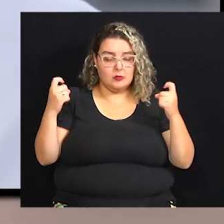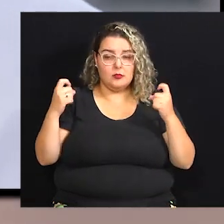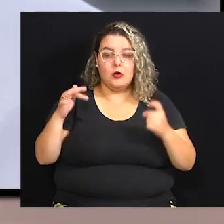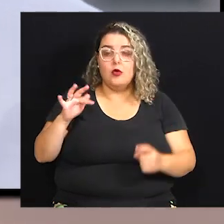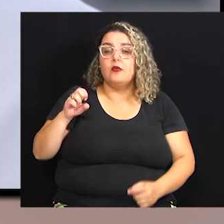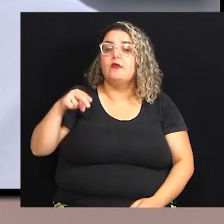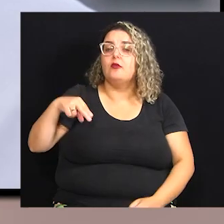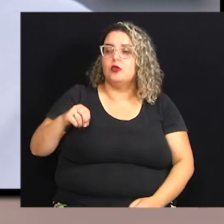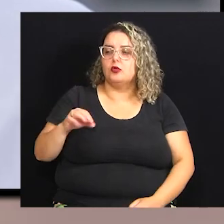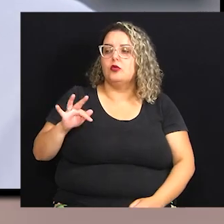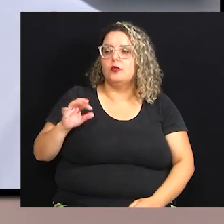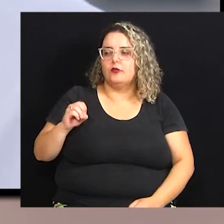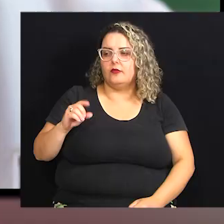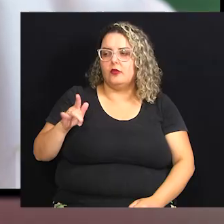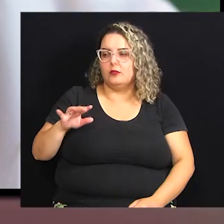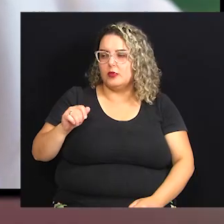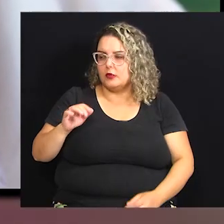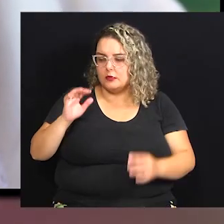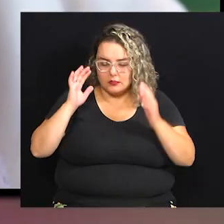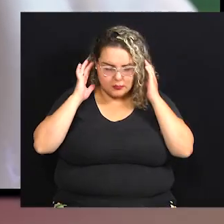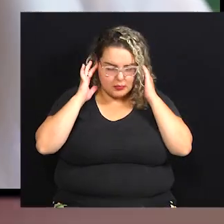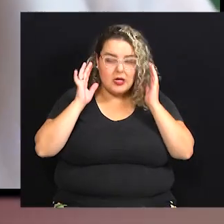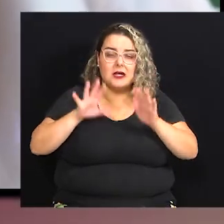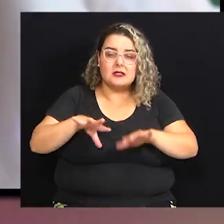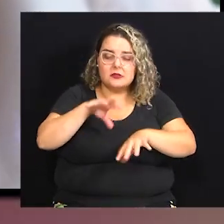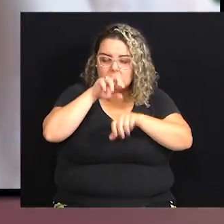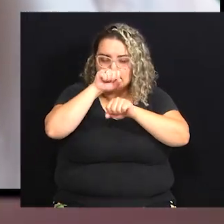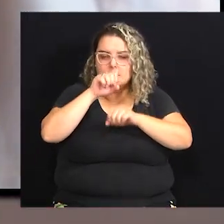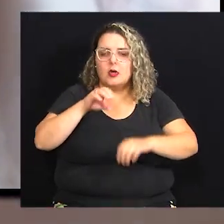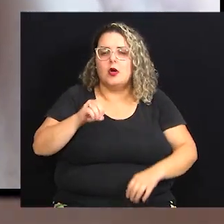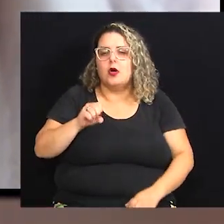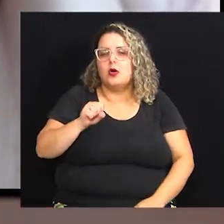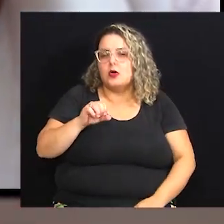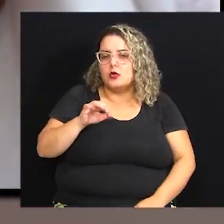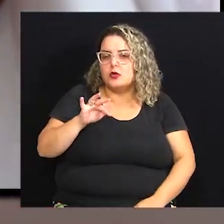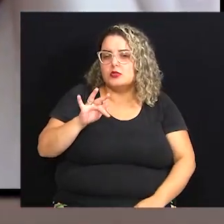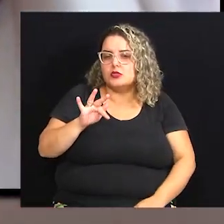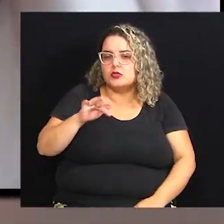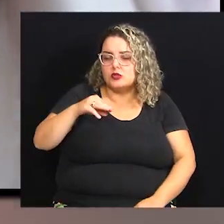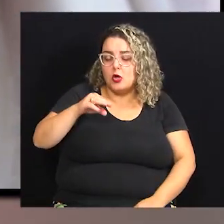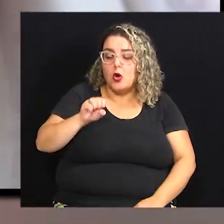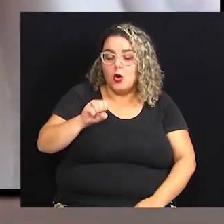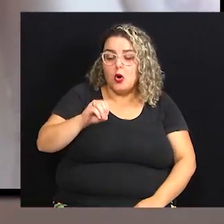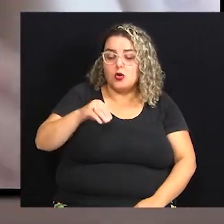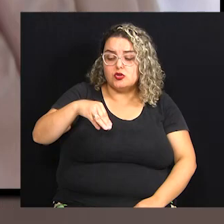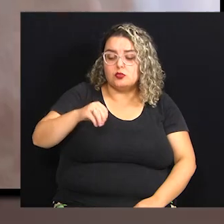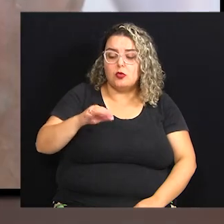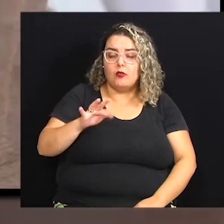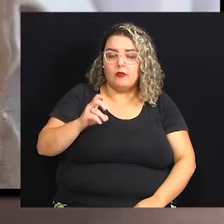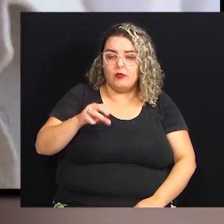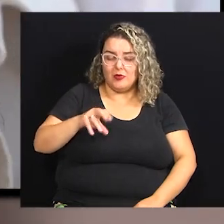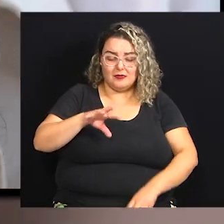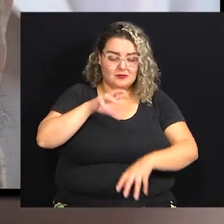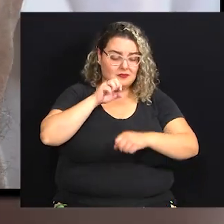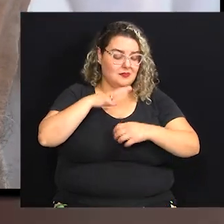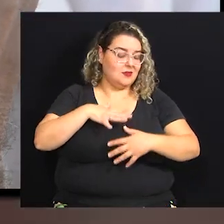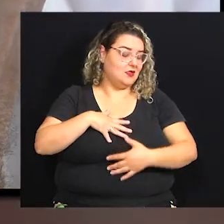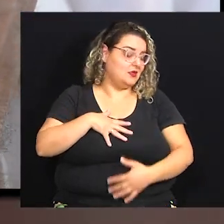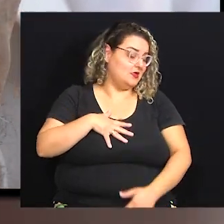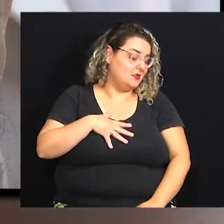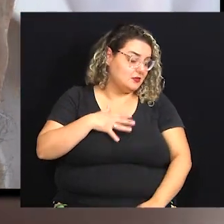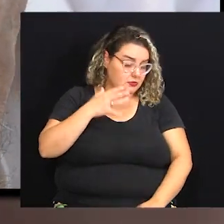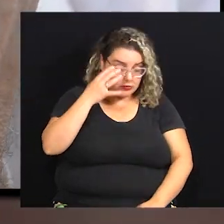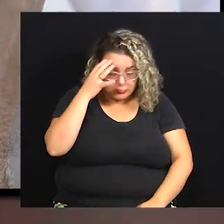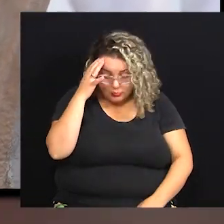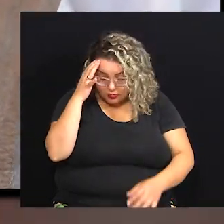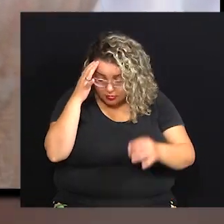barulho incomodar, que chama fonofobia. Às vezes até o cheiro incomoda, osmofobia. A pessoa sente um cheiro de um perfume forte, sente um cheiro